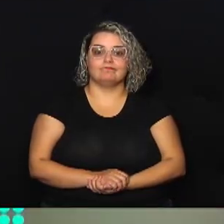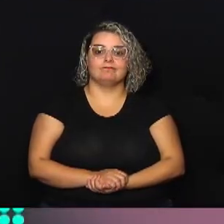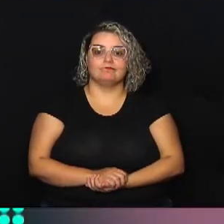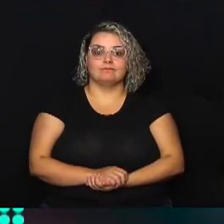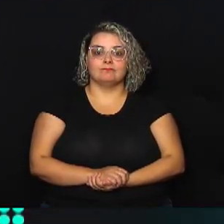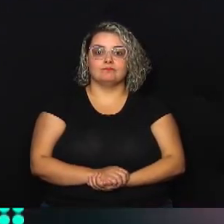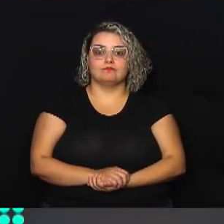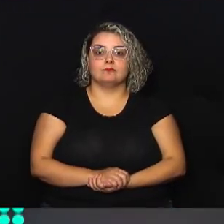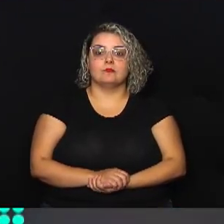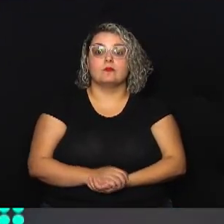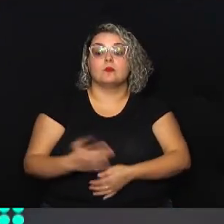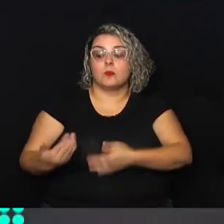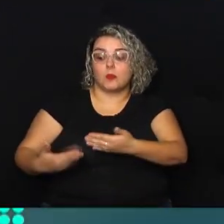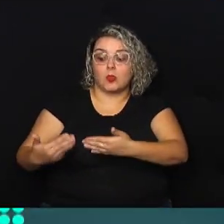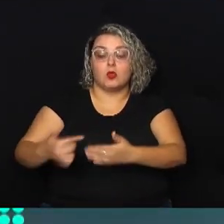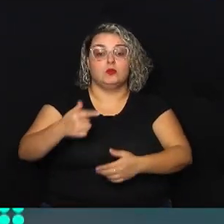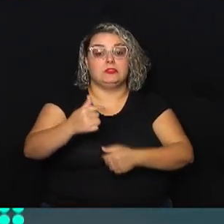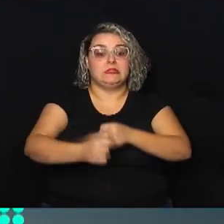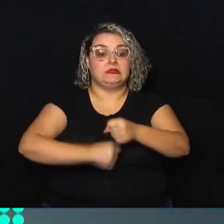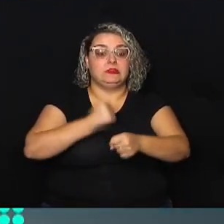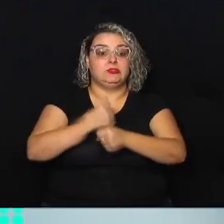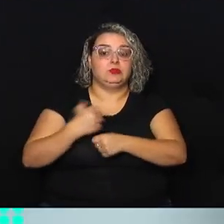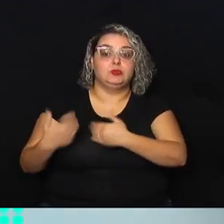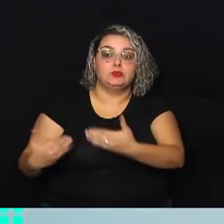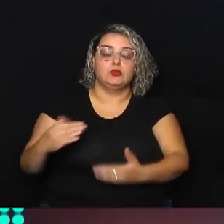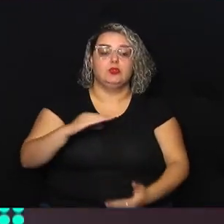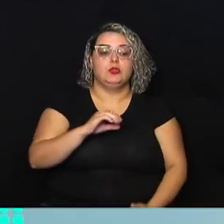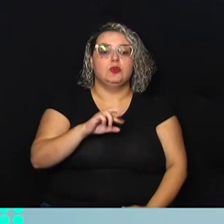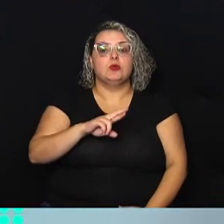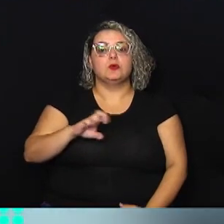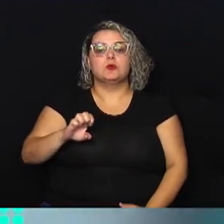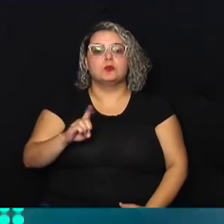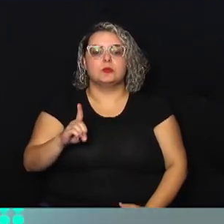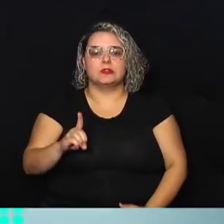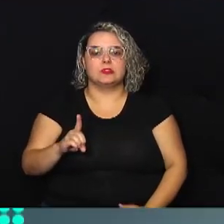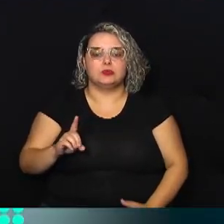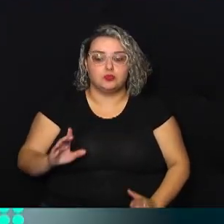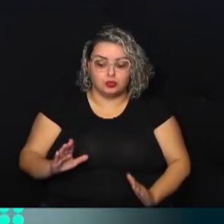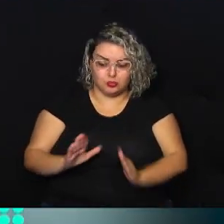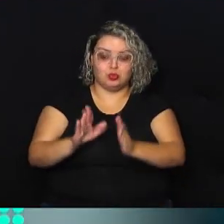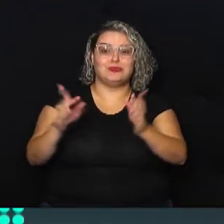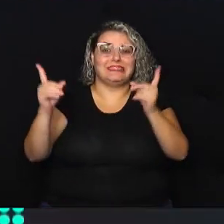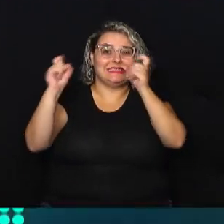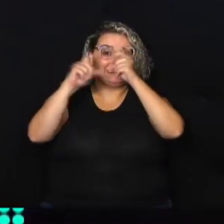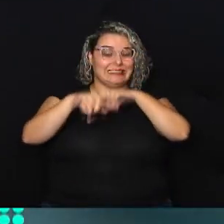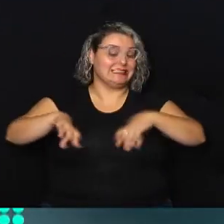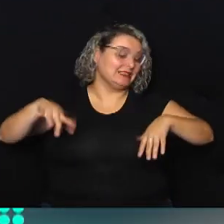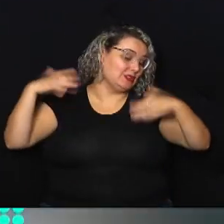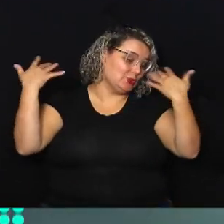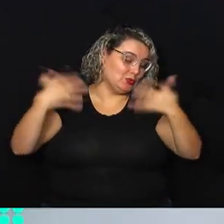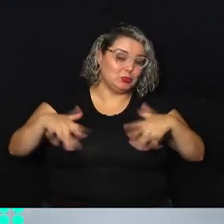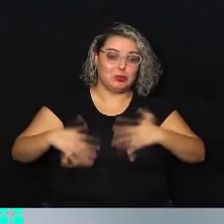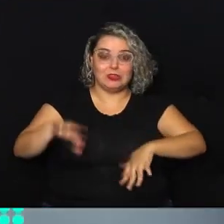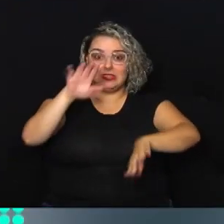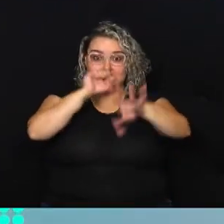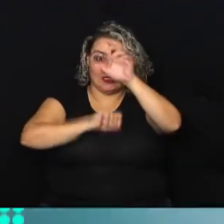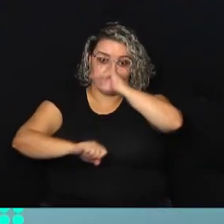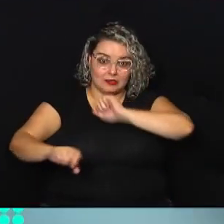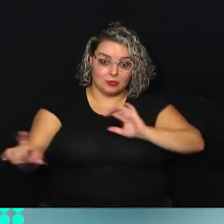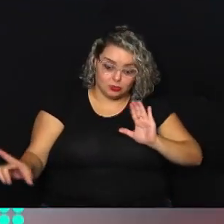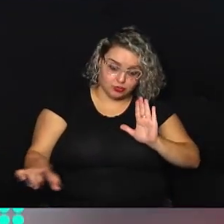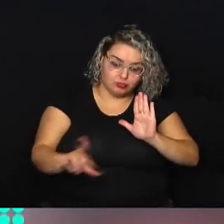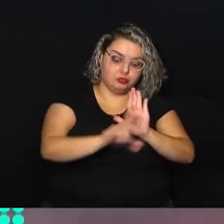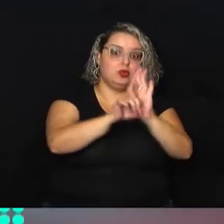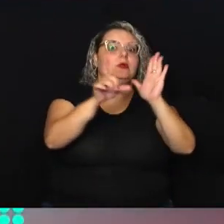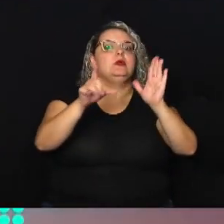Ao longo dos últimos 7 anos, Creed enfrentou grandes desafios e aprendeu com as lendas do boxe, como